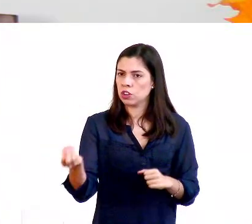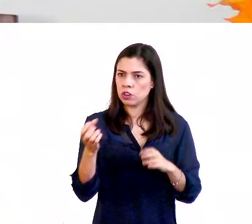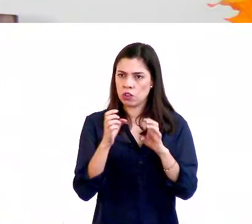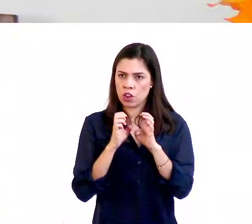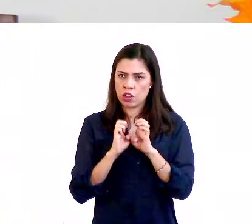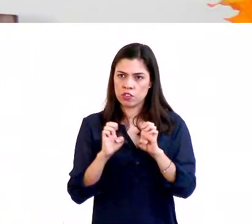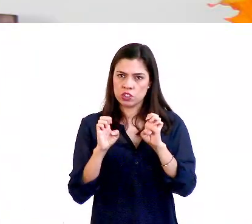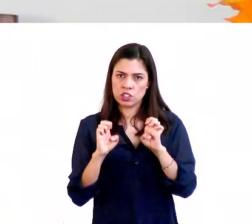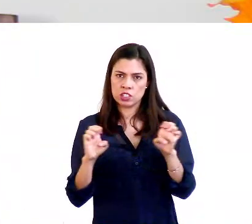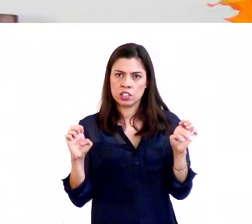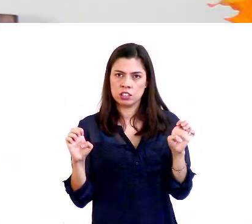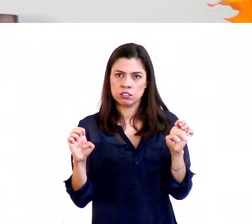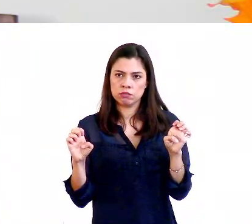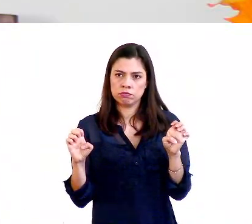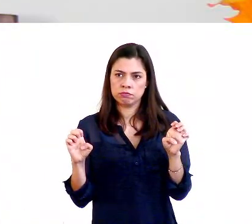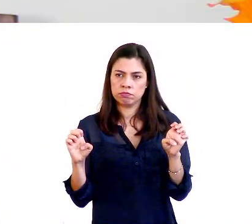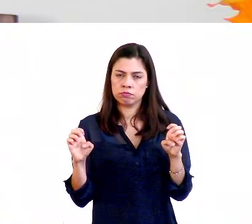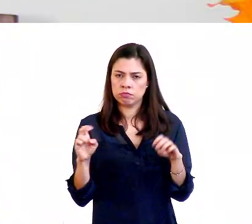Demas,